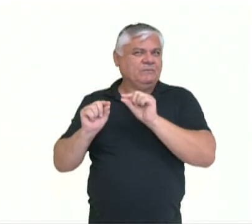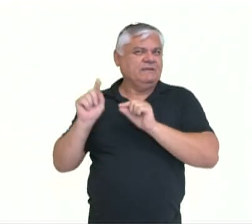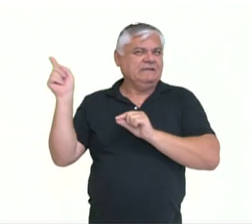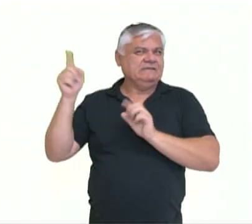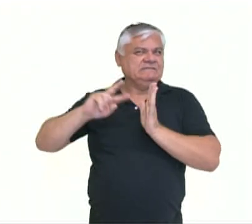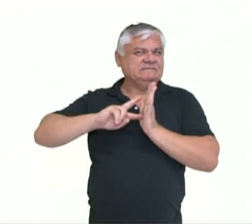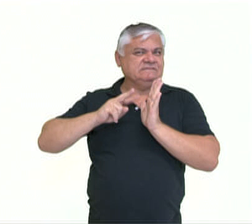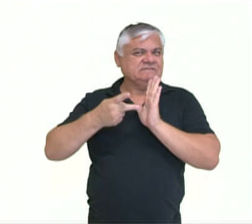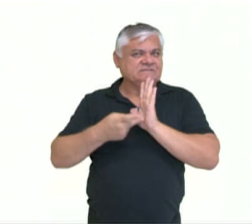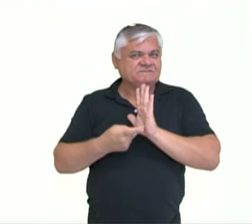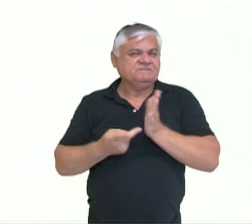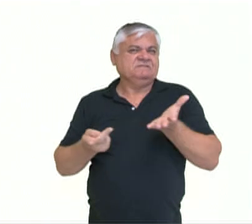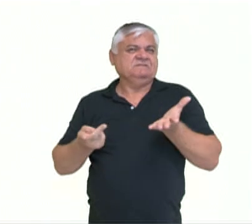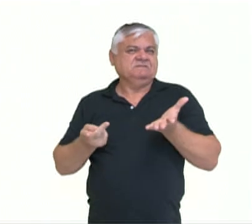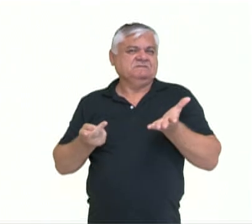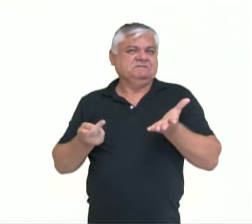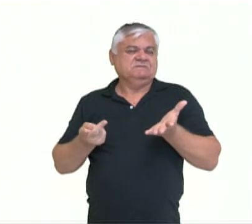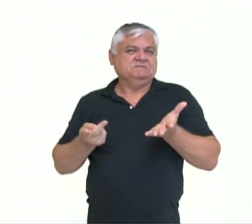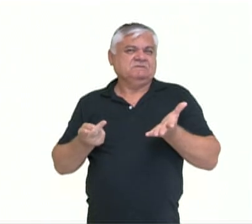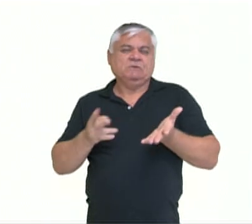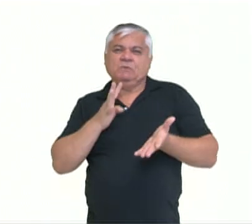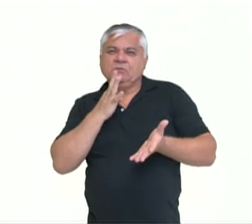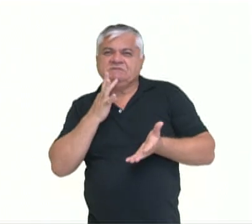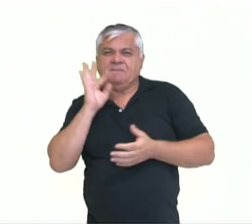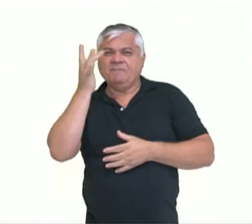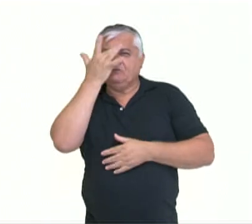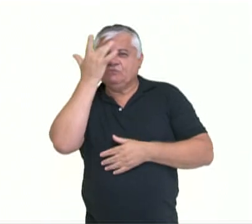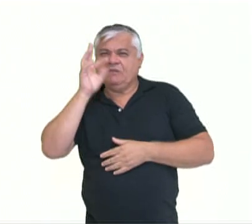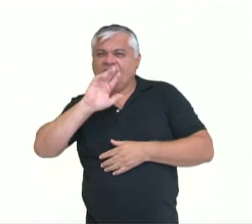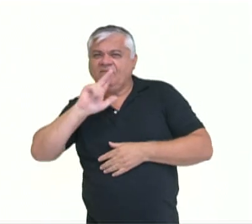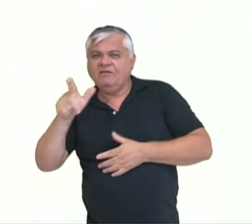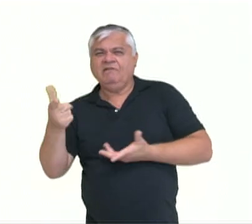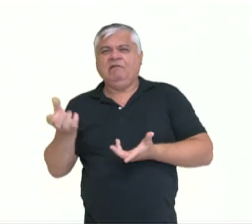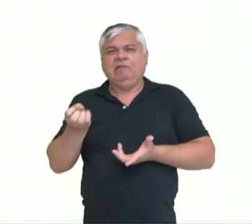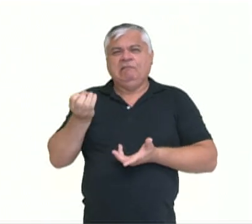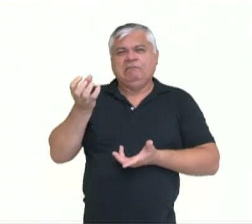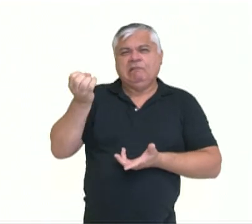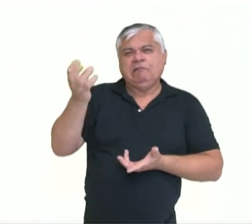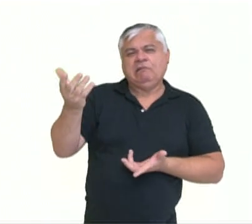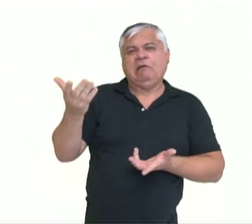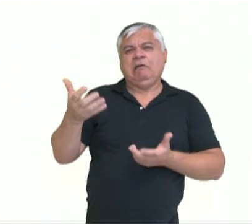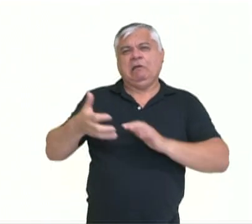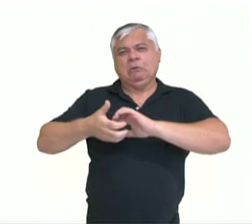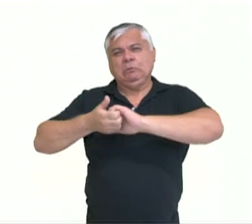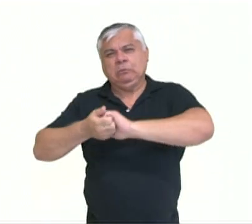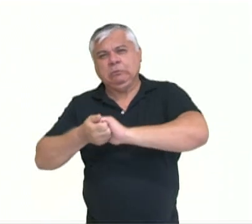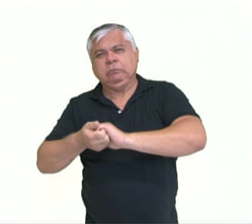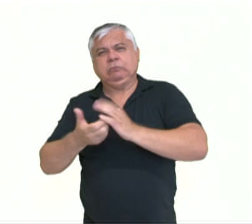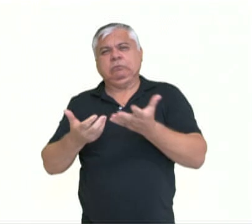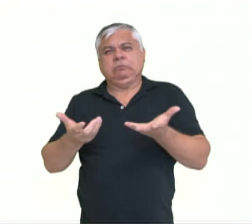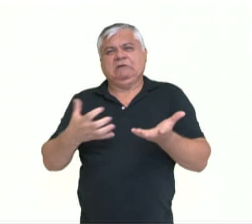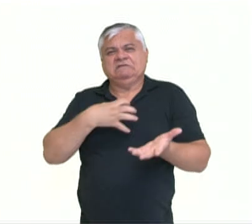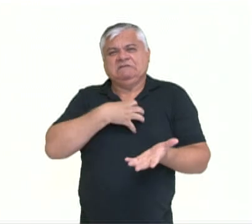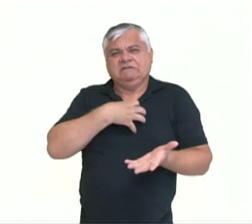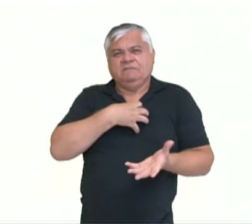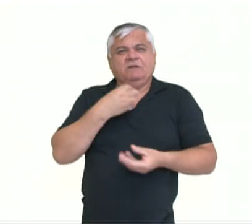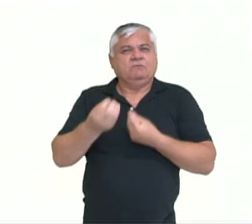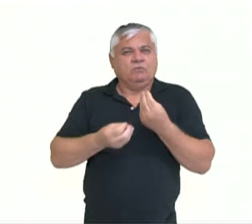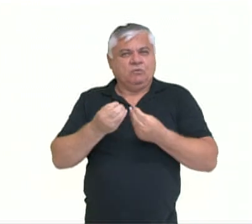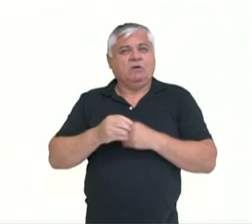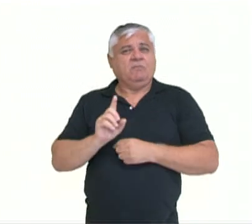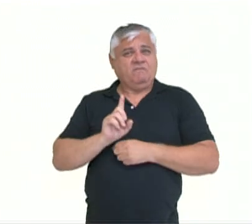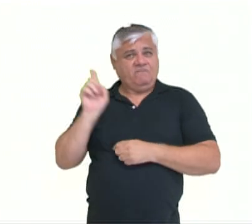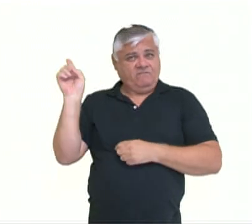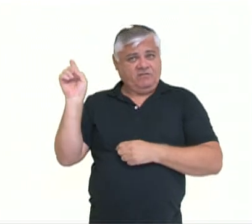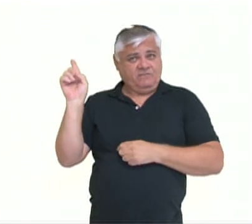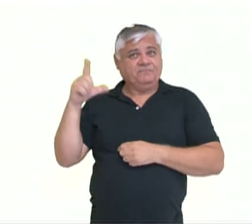empezar, empezar extendiendo la mano, aprendiendo del fuerte, es sentir soledad. Né? Aí nós temos o